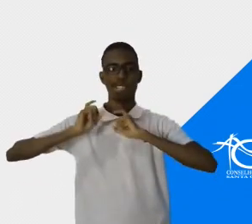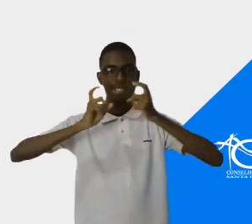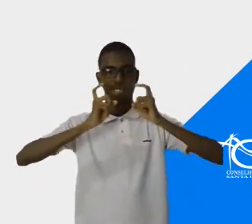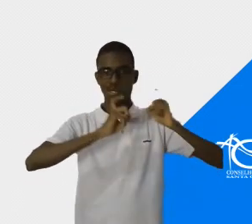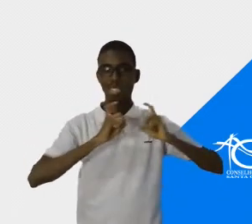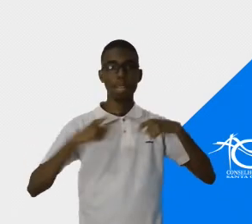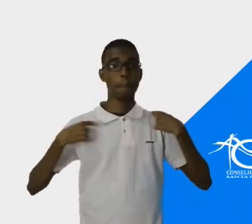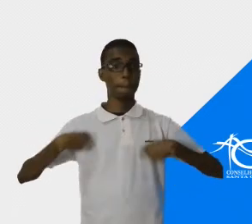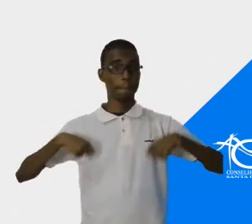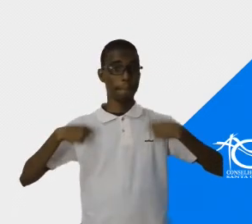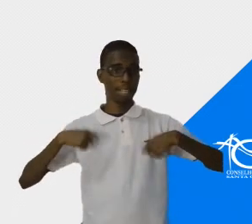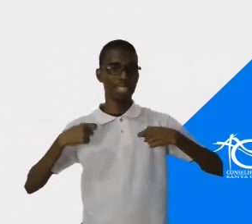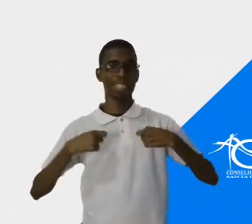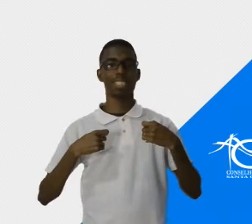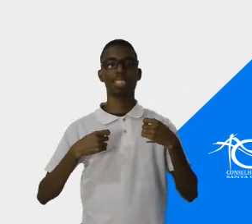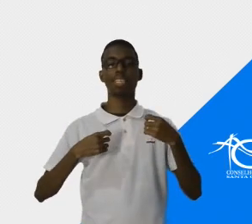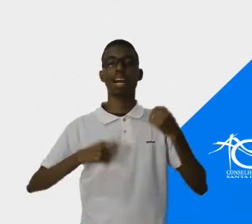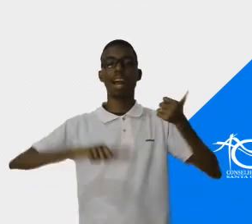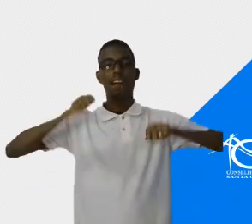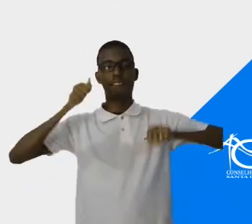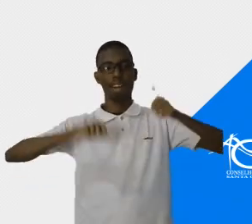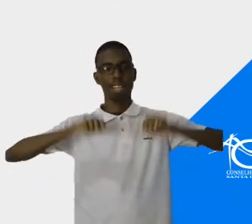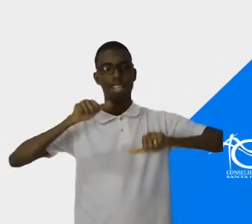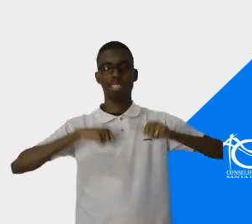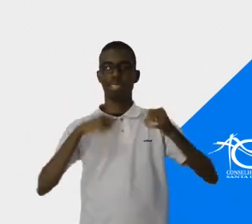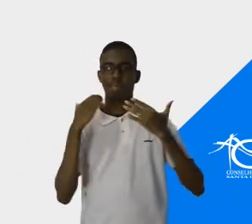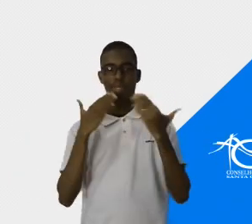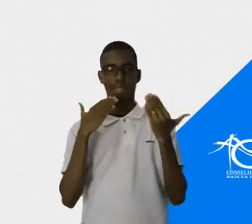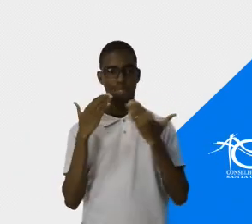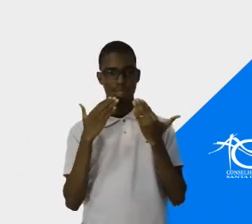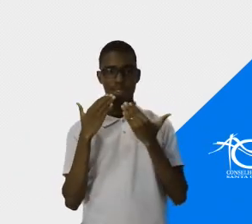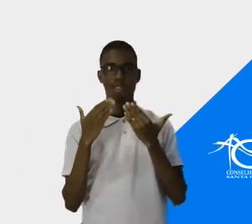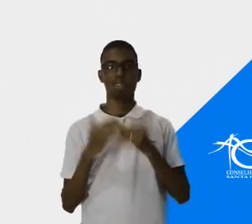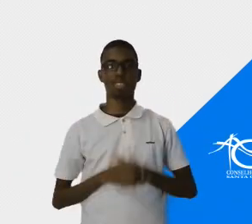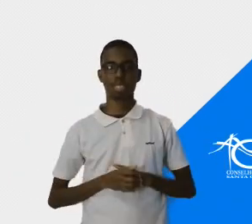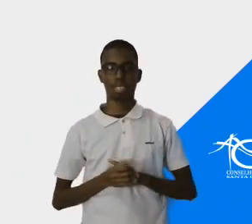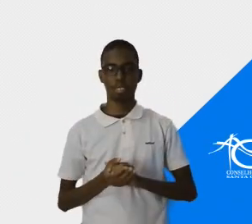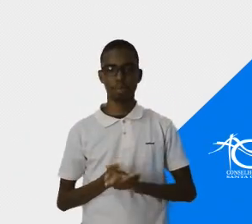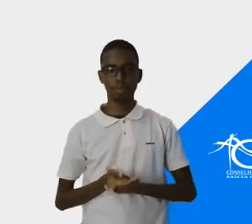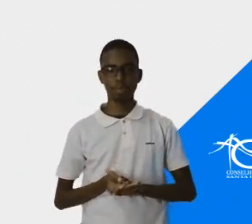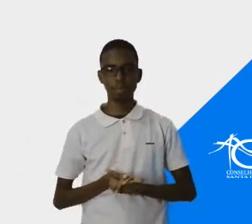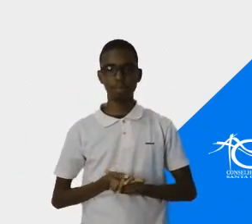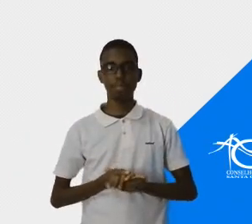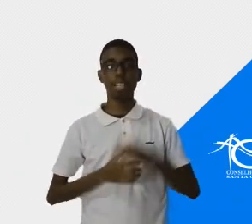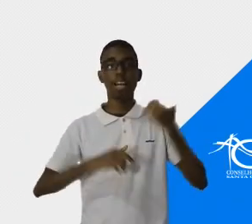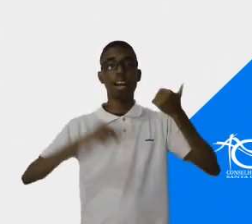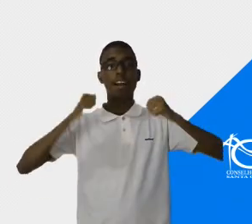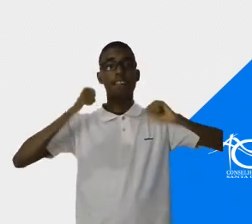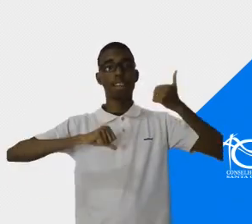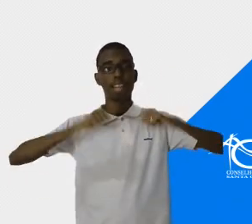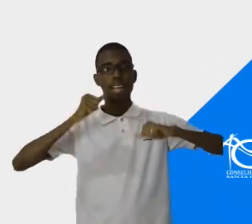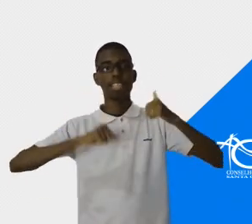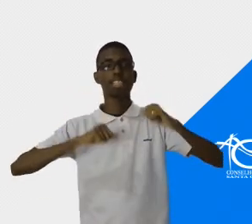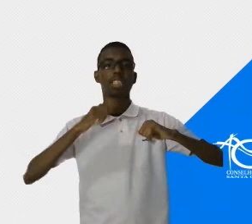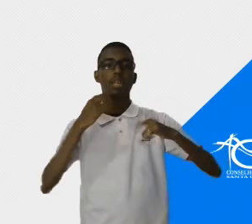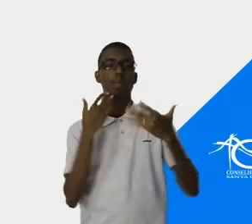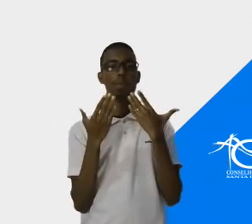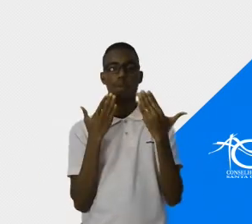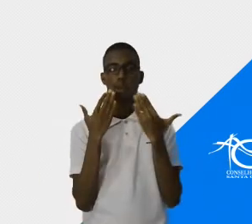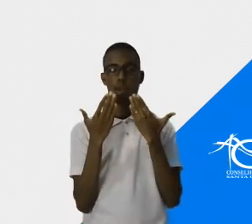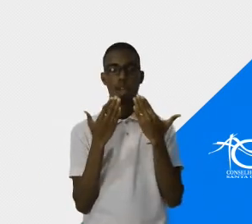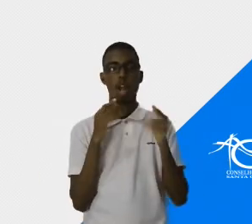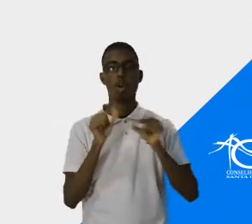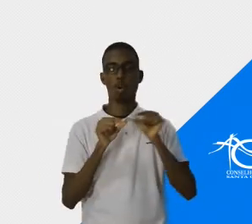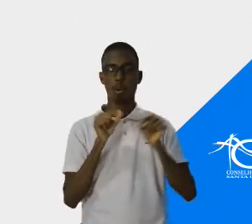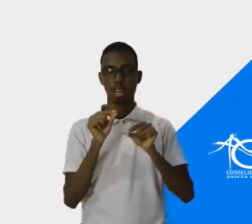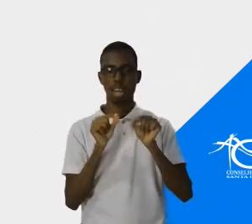trânsito. Primeiro, nunca é demais lembrar que a avaliação psicológica é uma área nuclear da psicologia